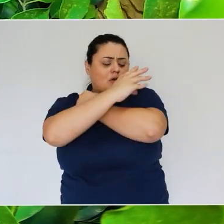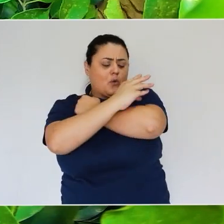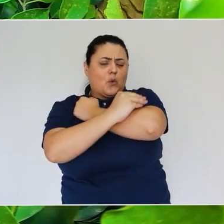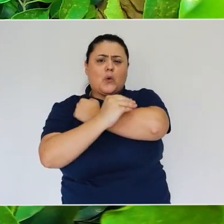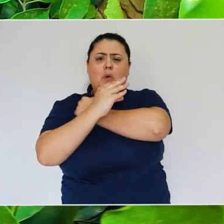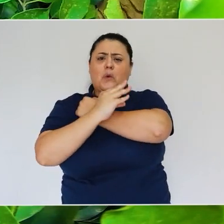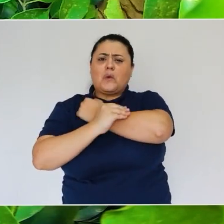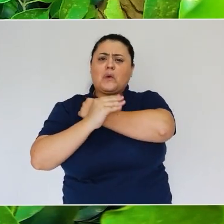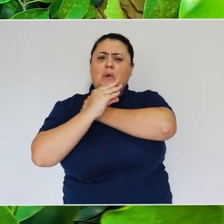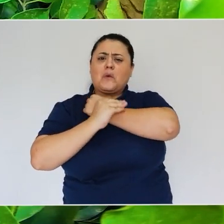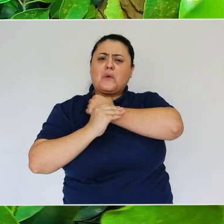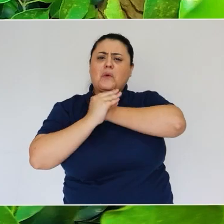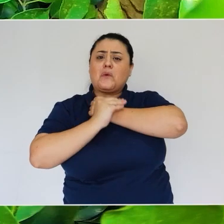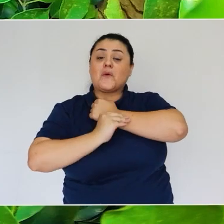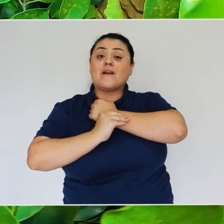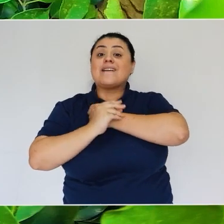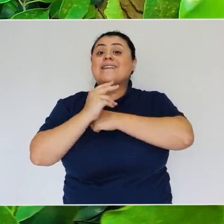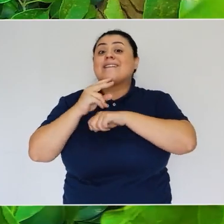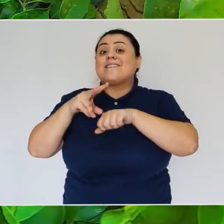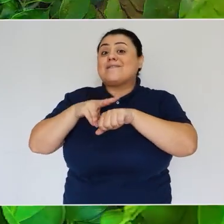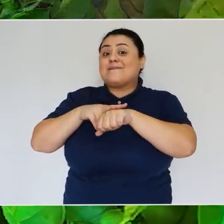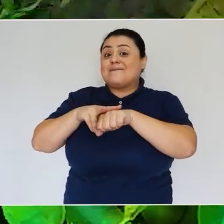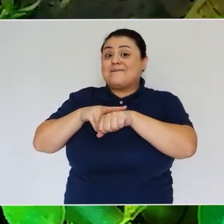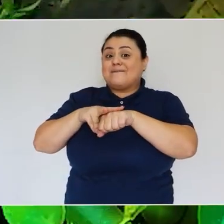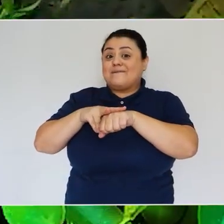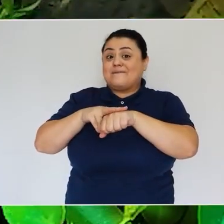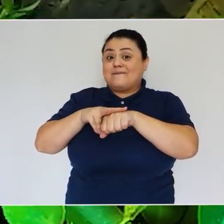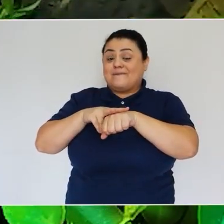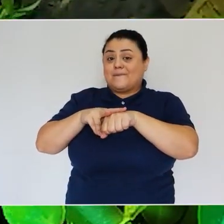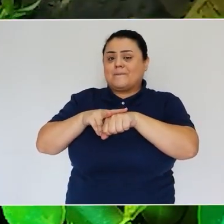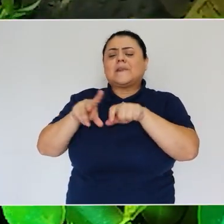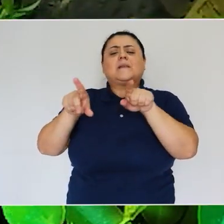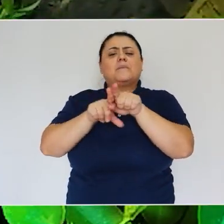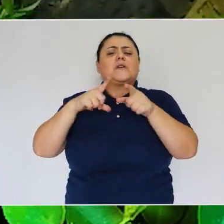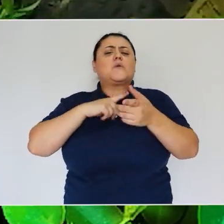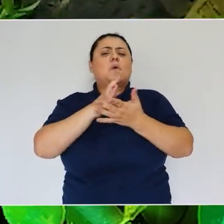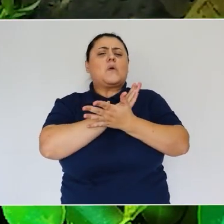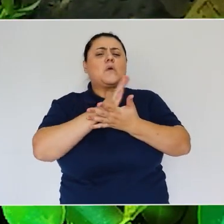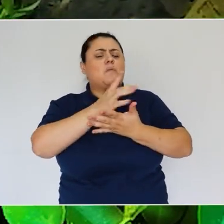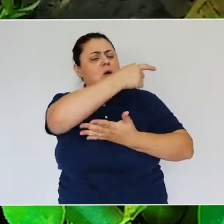Escamas verdes com listras em tons escuros das costas.